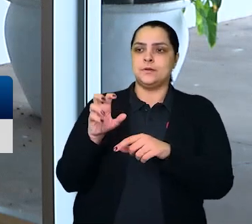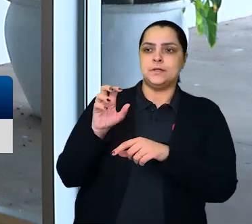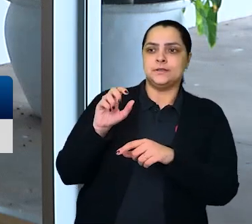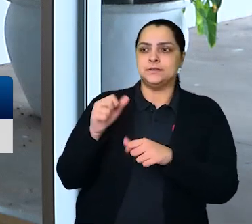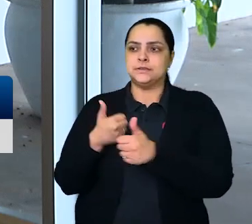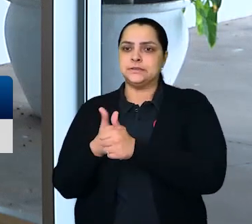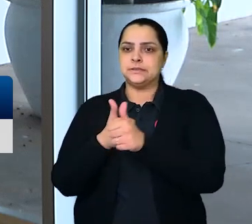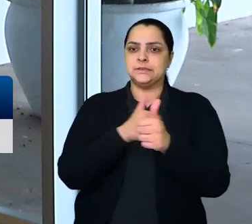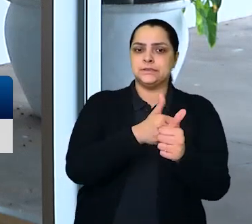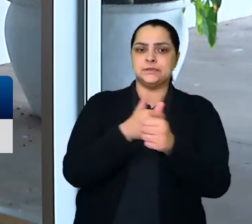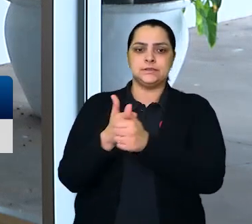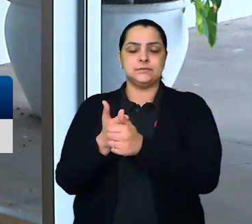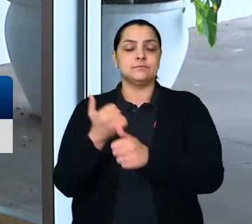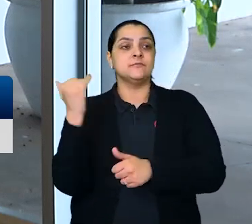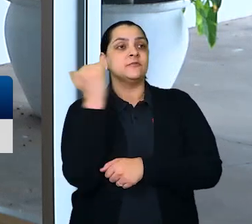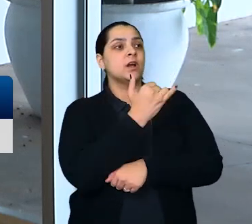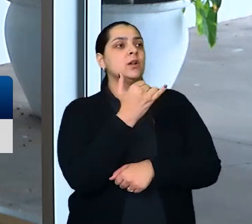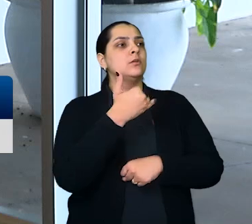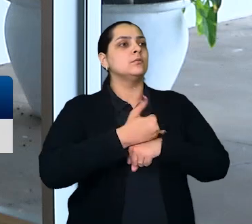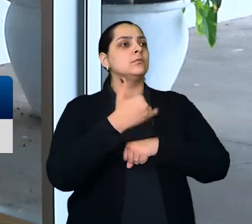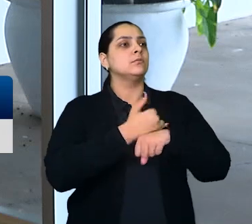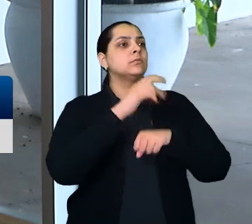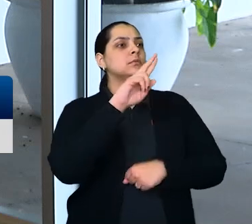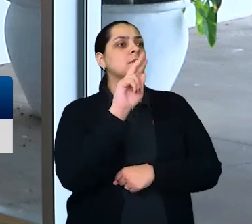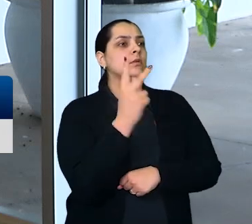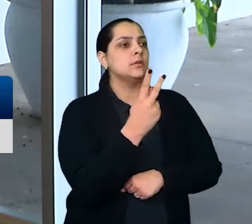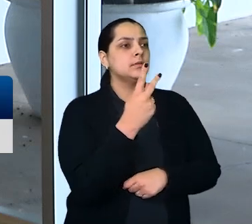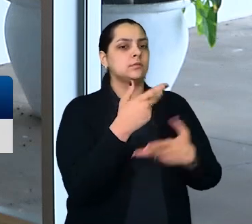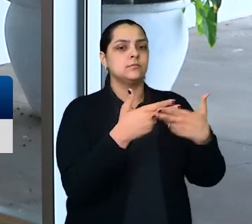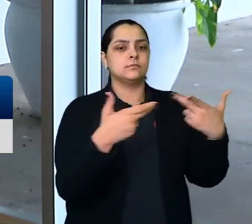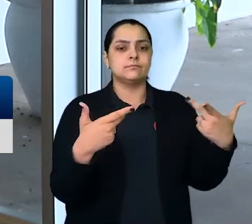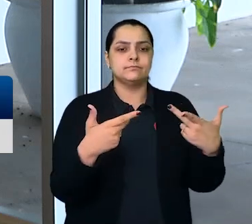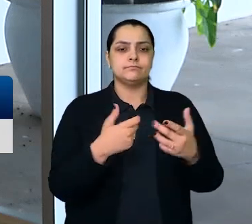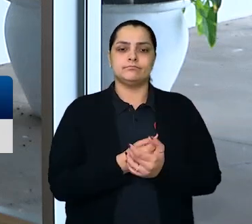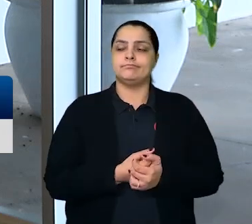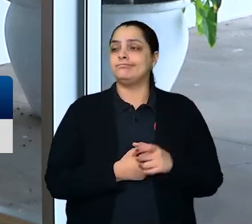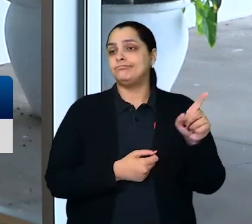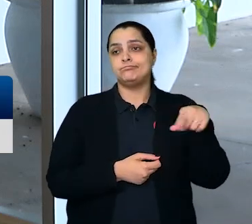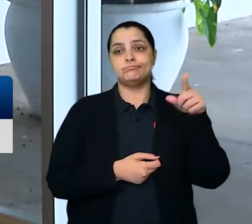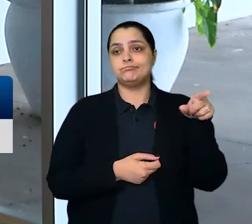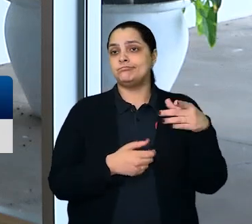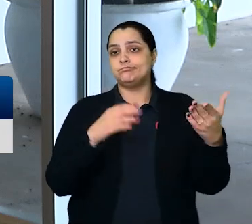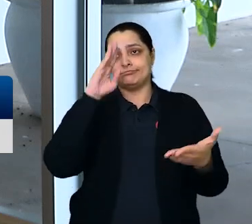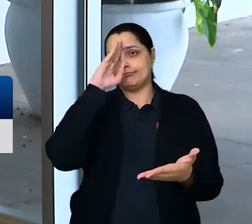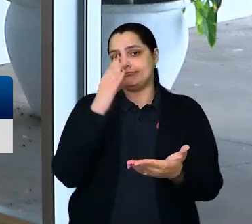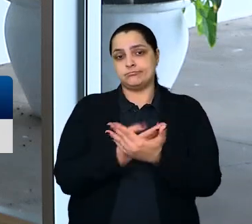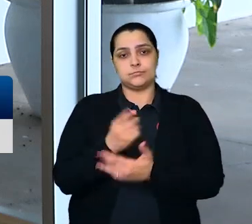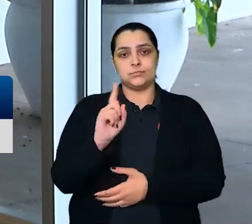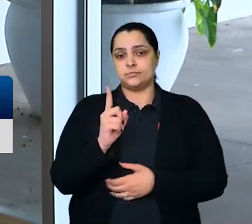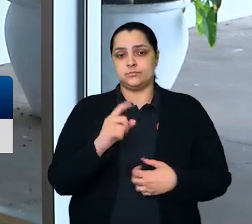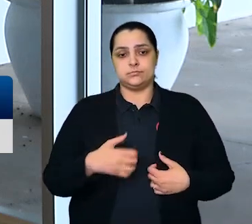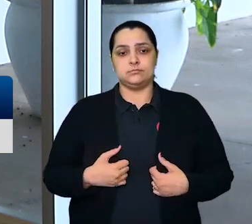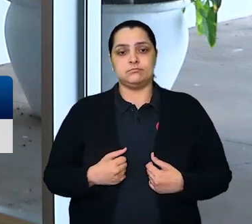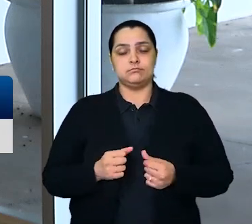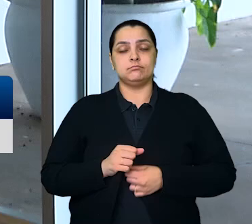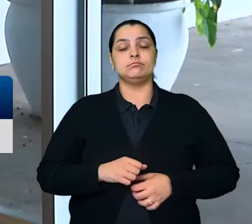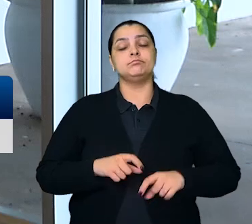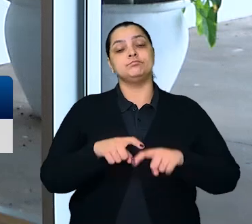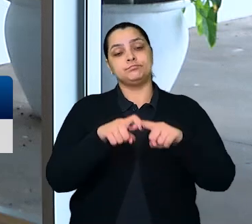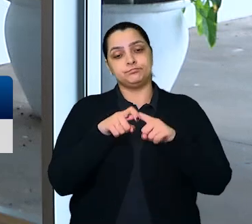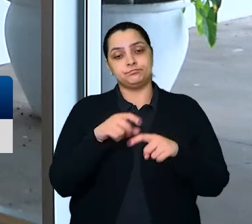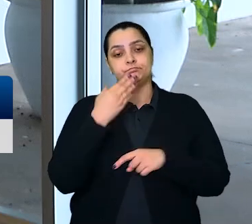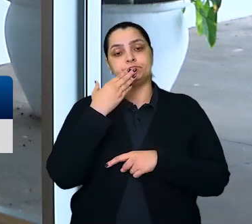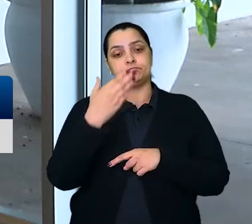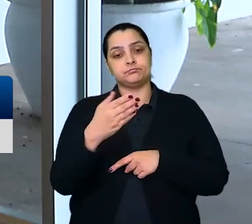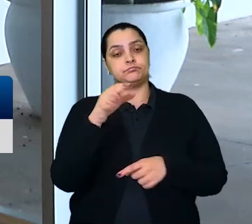disse que relatou o assédio para o setor de recursos humanos da empresa, mas que ninguém teria acreditado nela. Por isso,